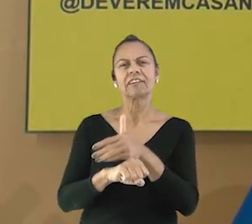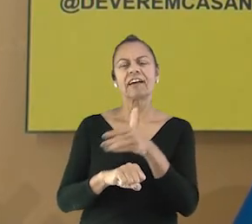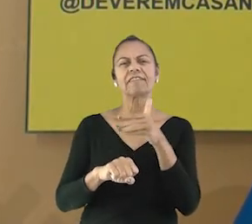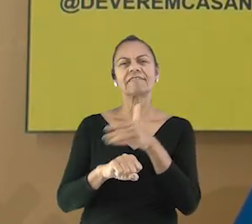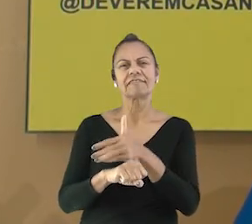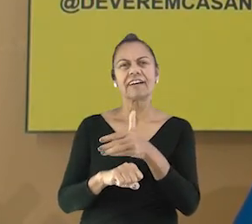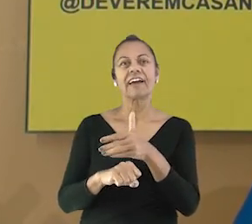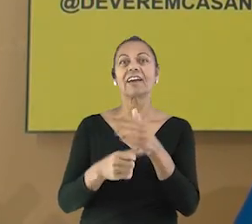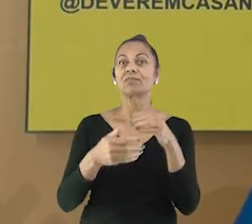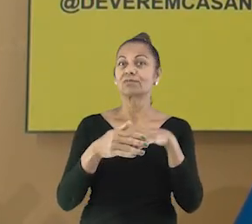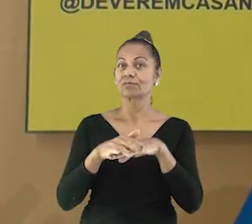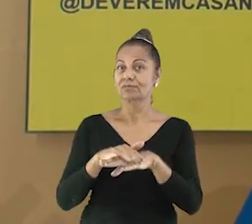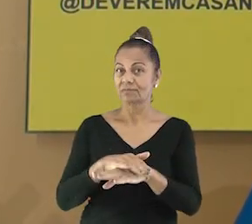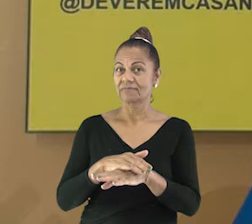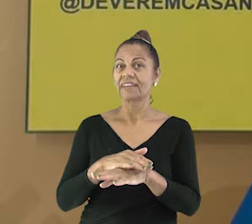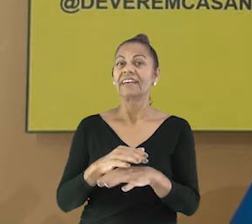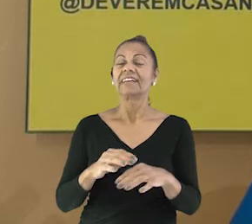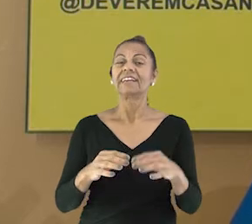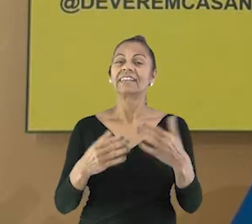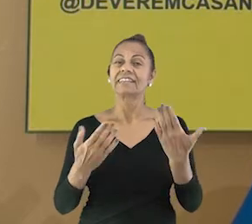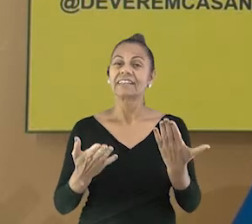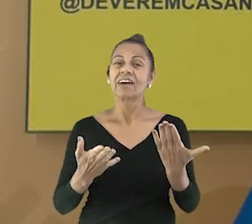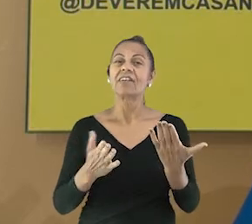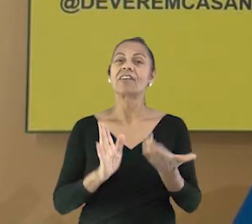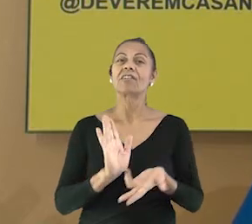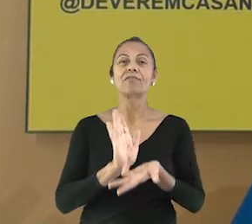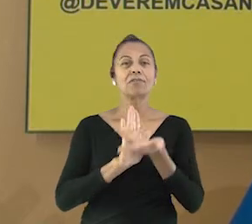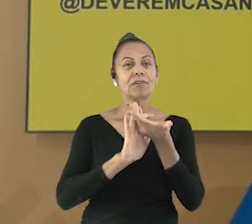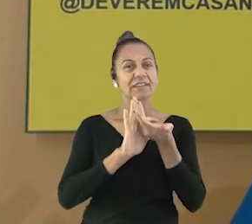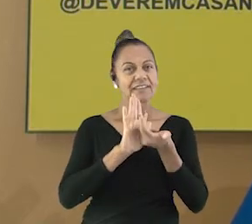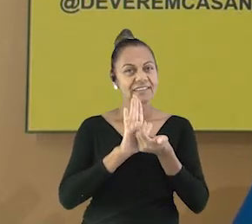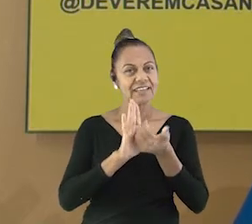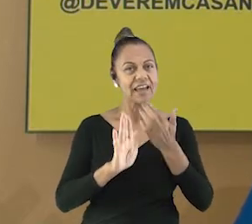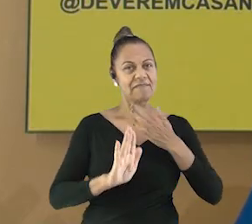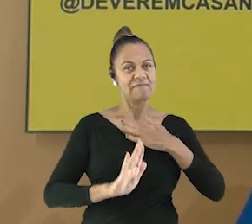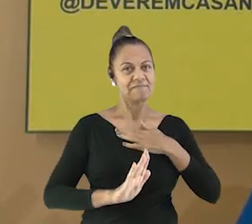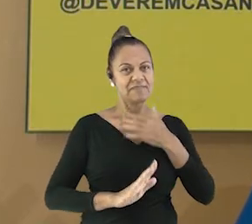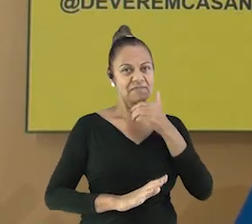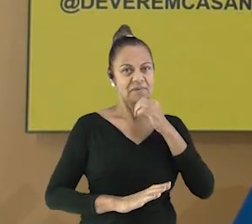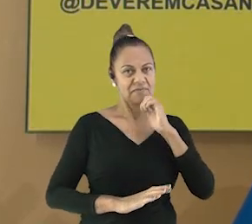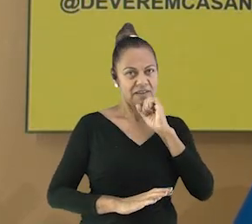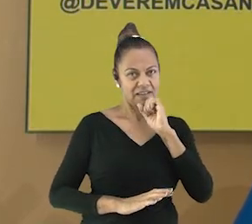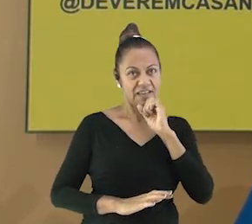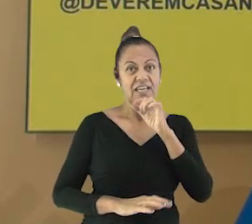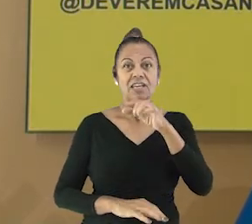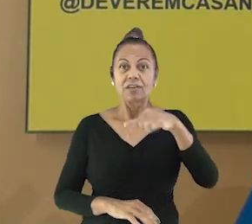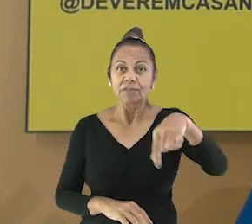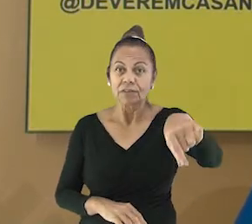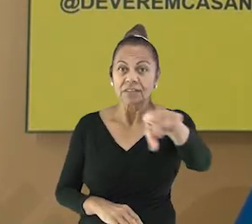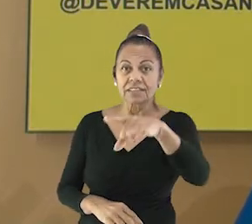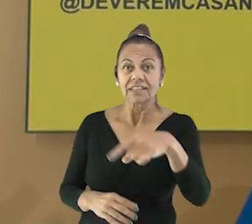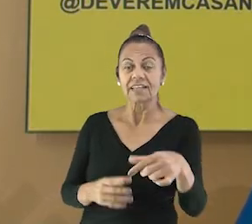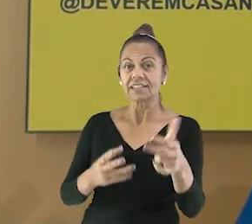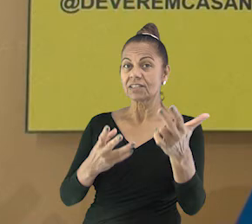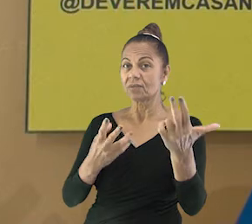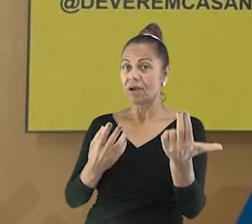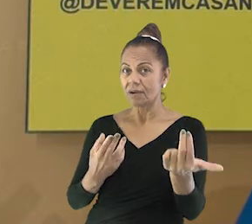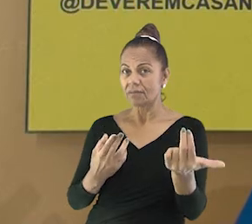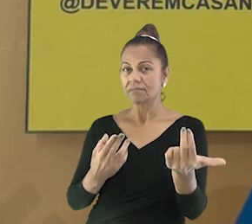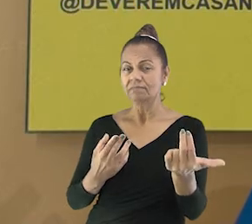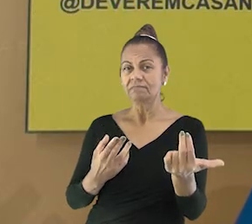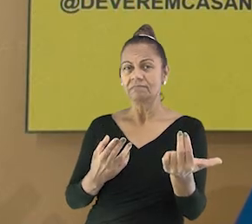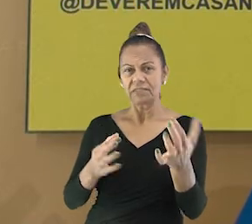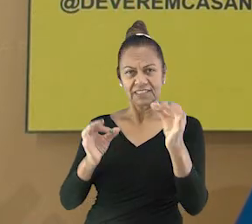mãe. Ela tem o hábito de ir à igreja, todo domingo, no mesmo horário, faça chuva ou faça sol. Então, eu vou fazer